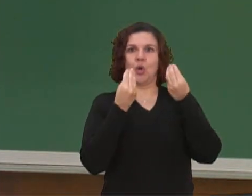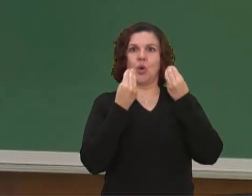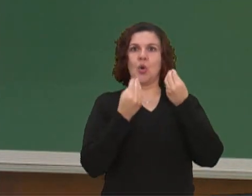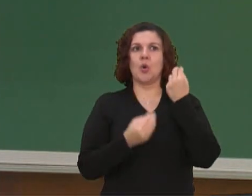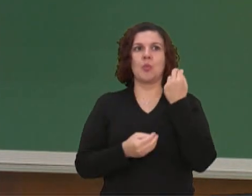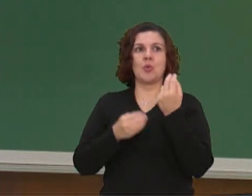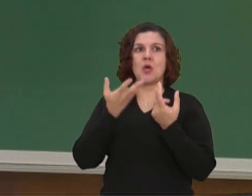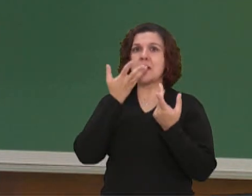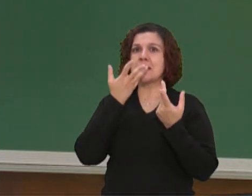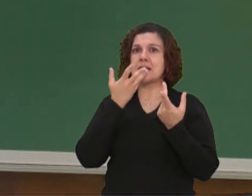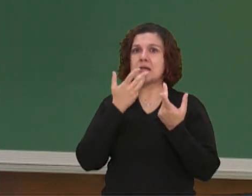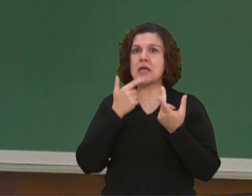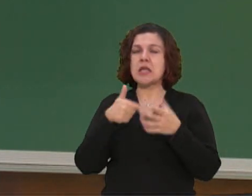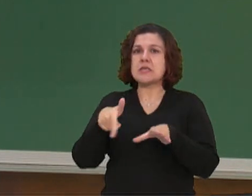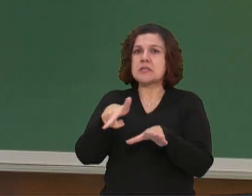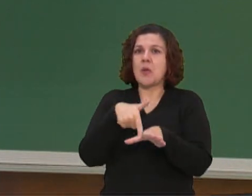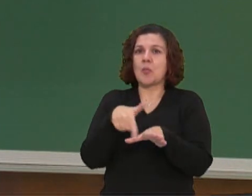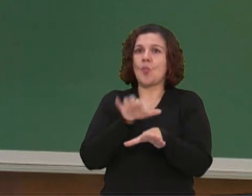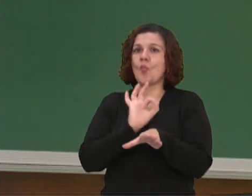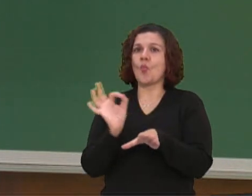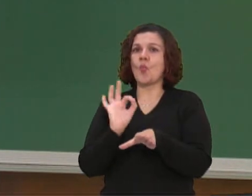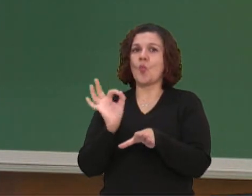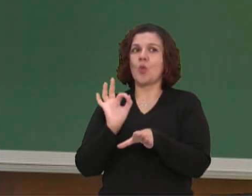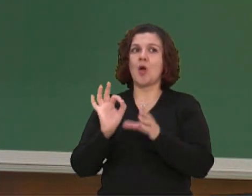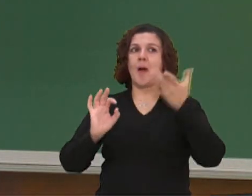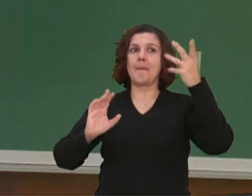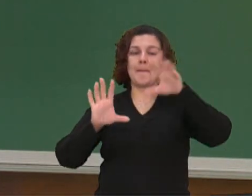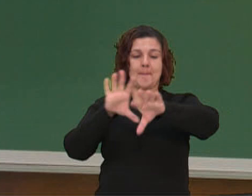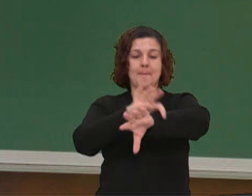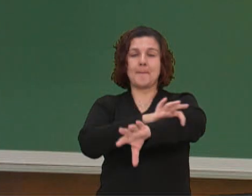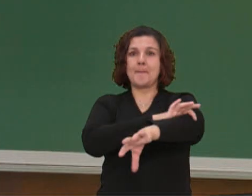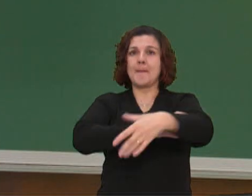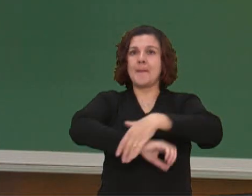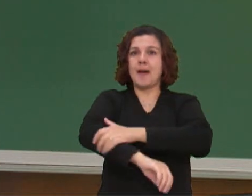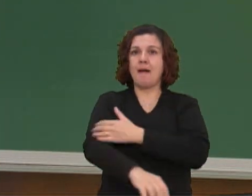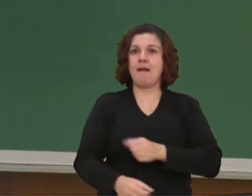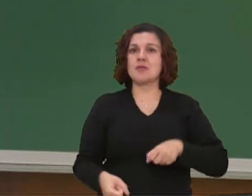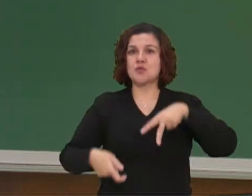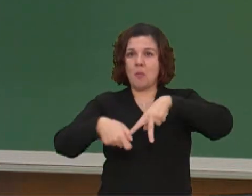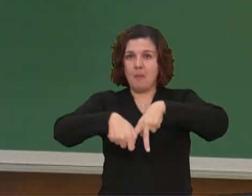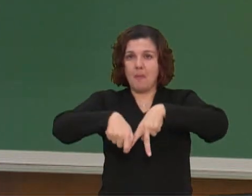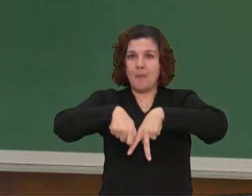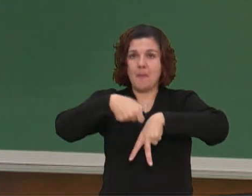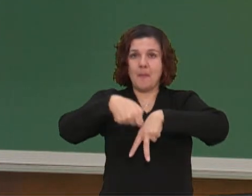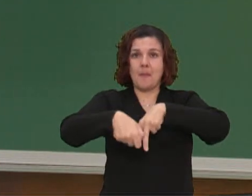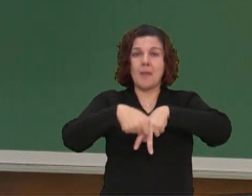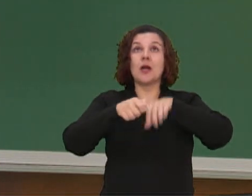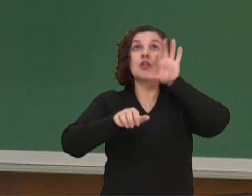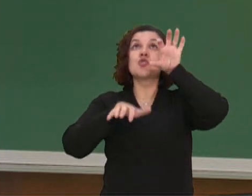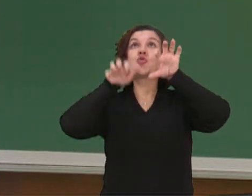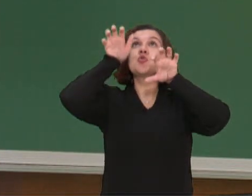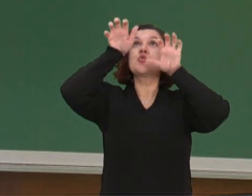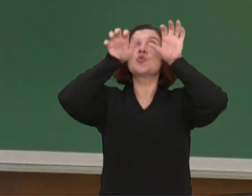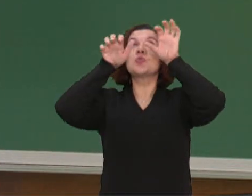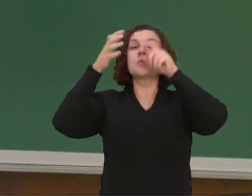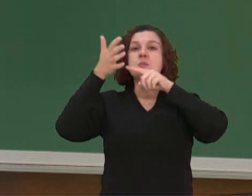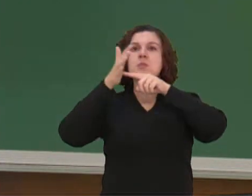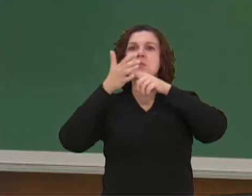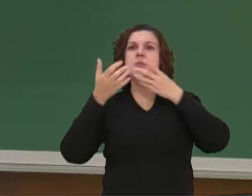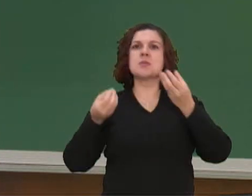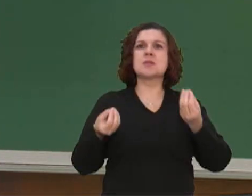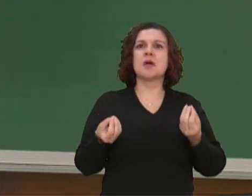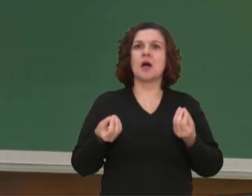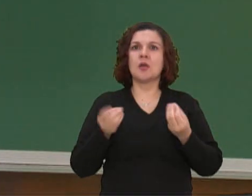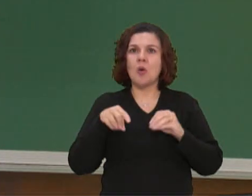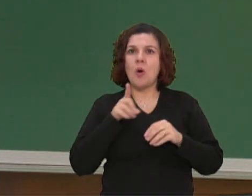temos uma criança que está descalça, com os braços, as pernas expostos, né? Subidos ali nas máquinas. Então,